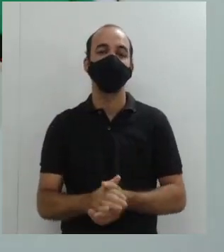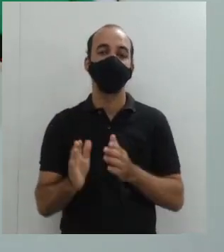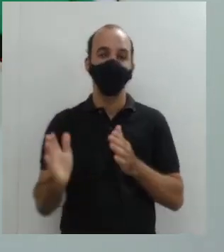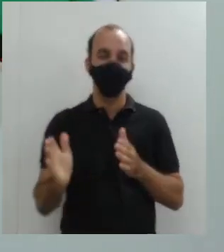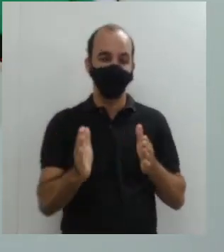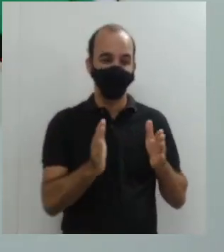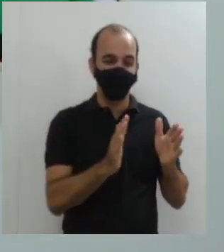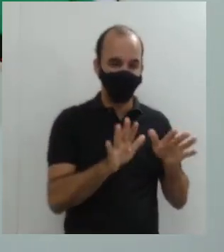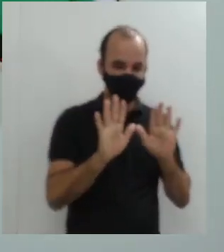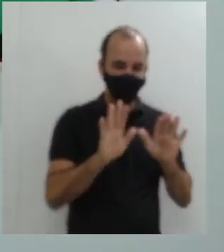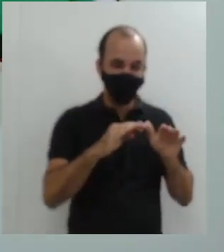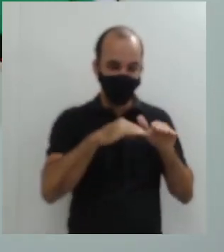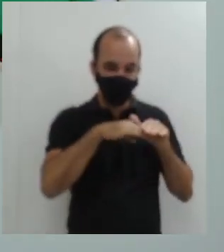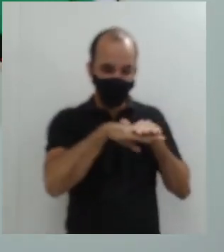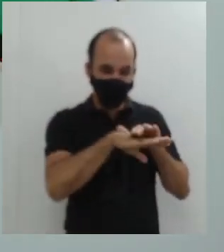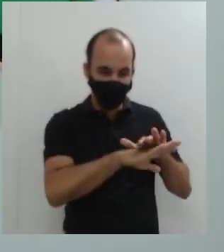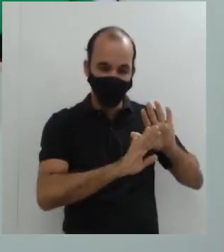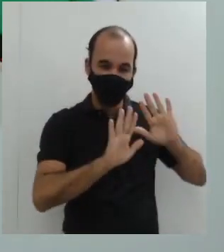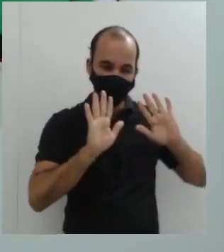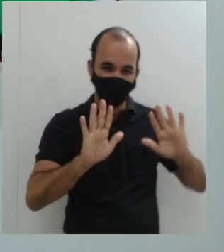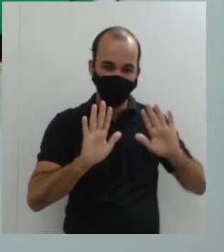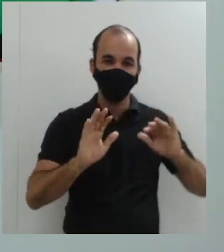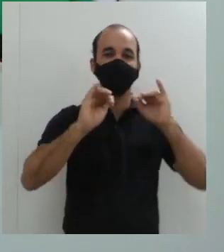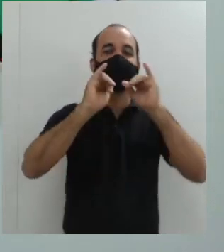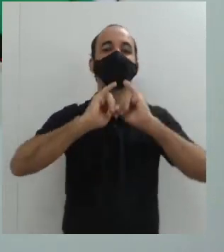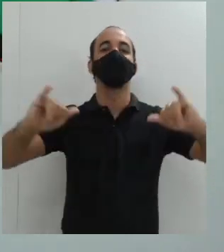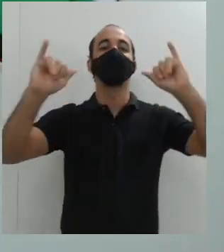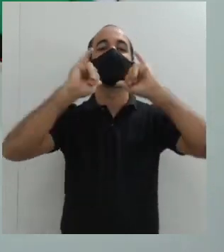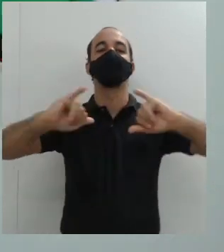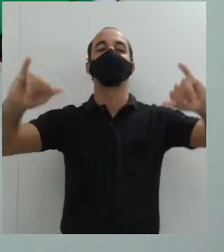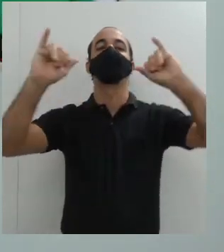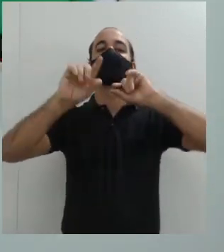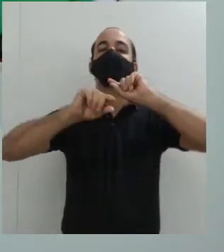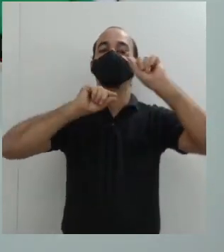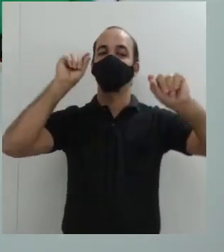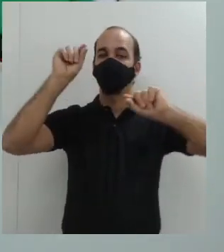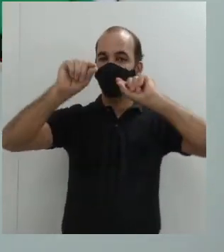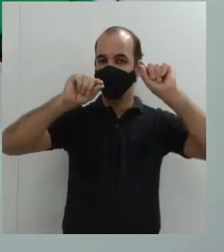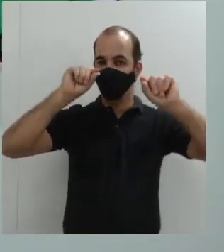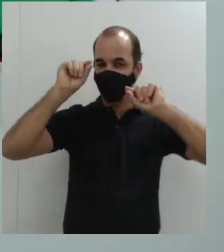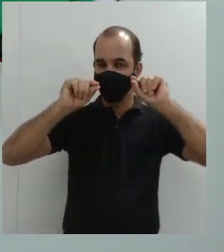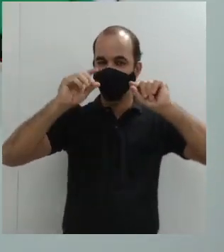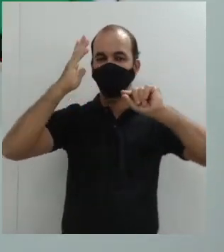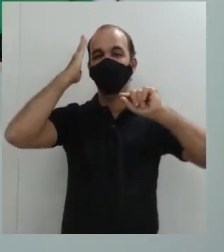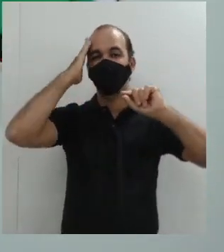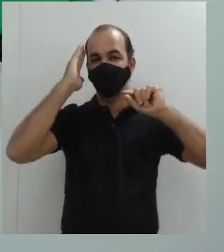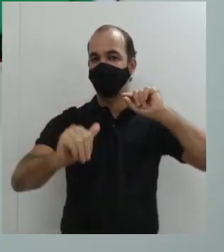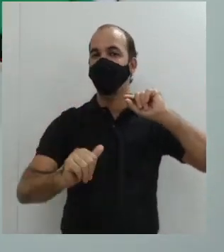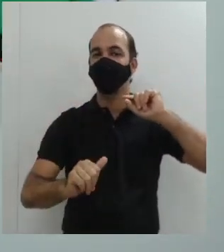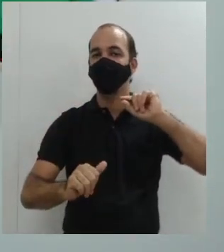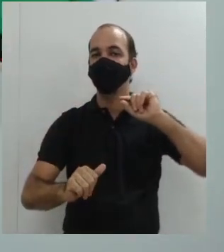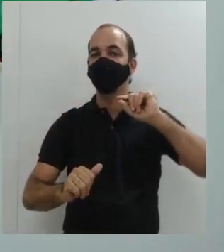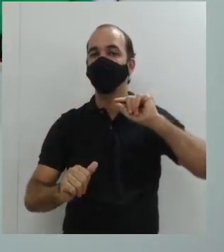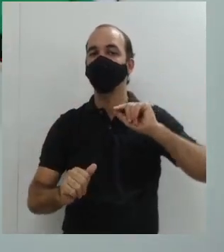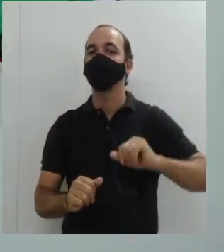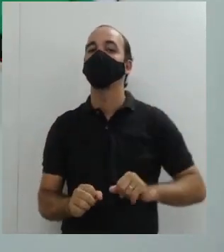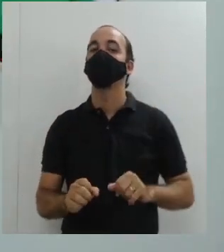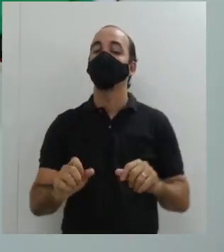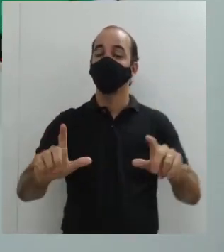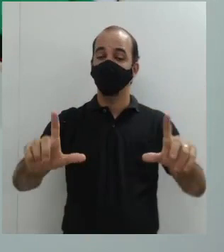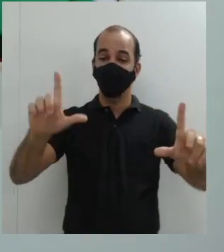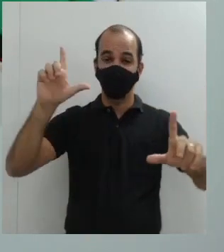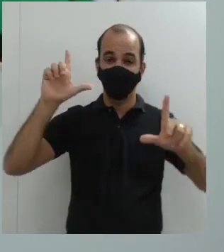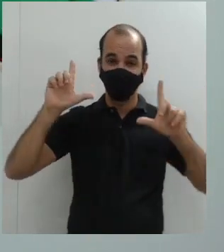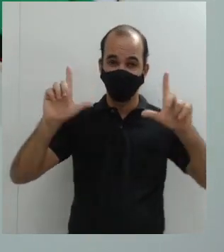processo de explicação aqui e queria fazer com que você se ligasse no seguinte: Se você está assistindo a aula pela TV